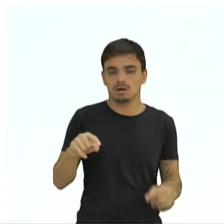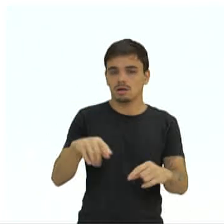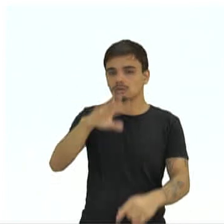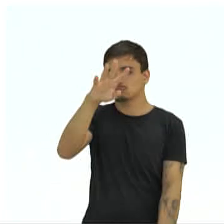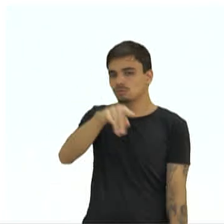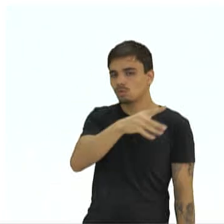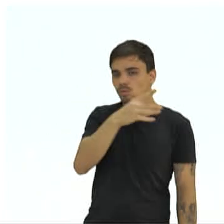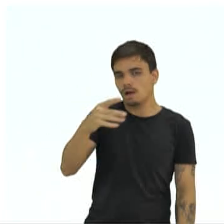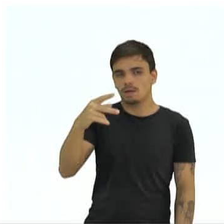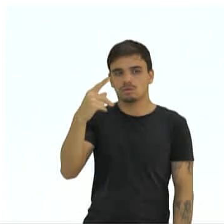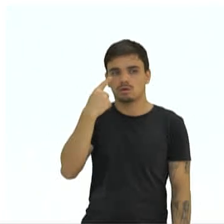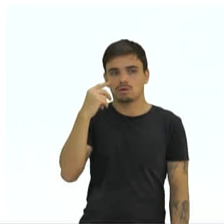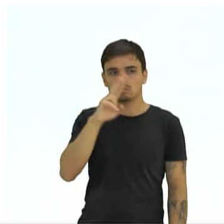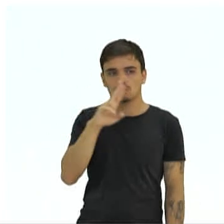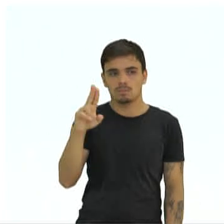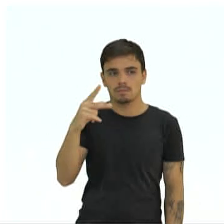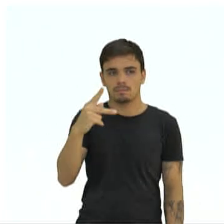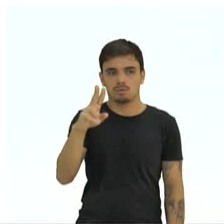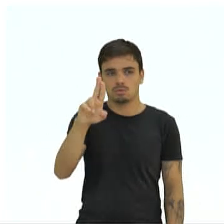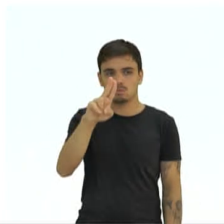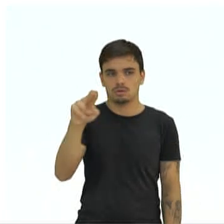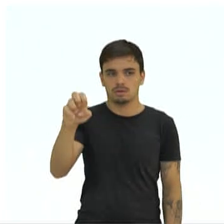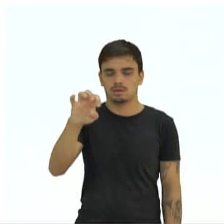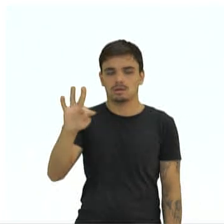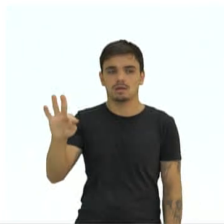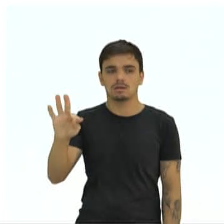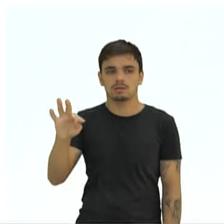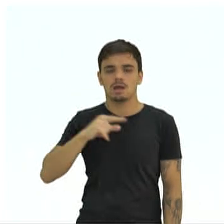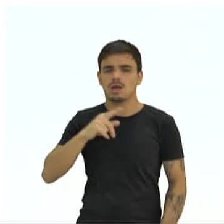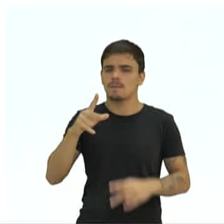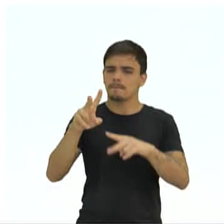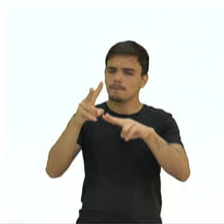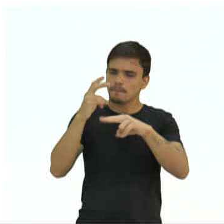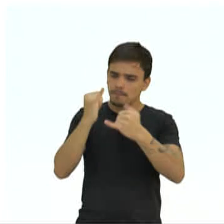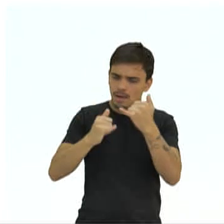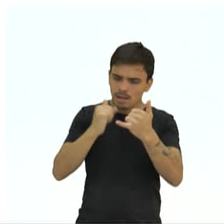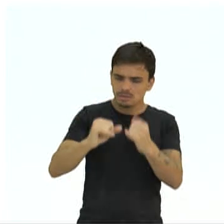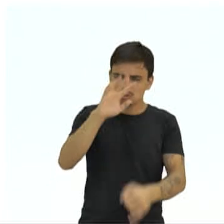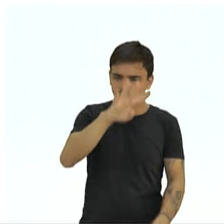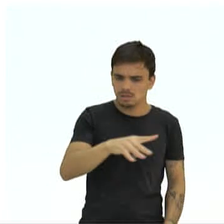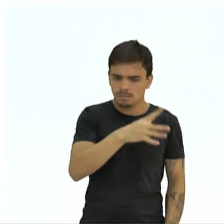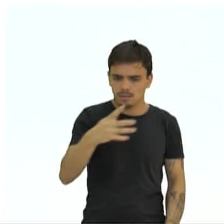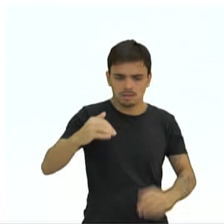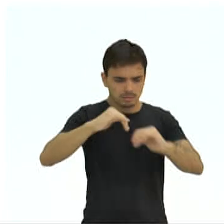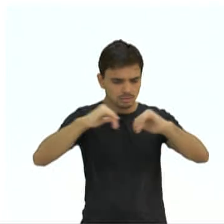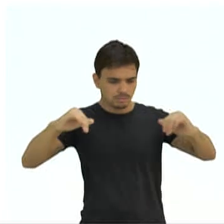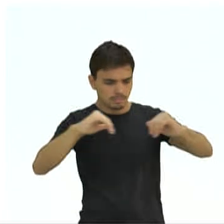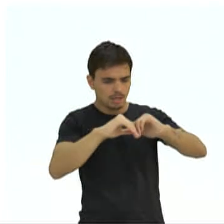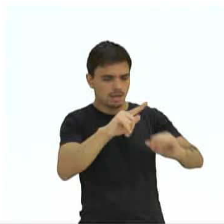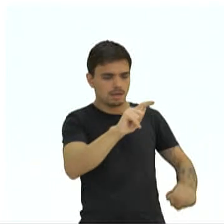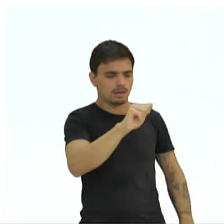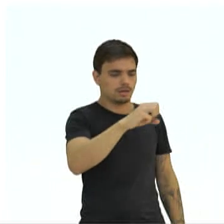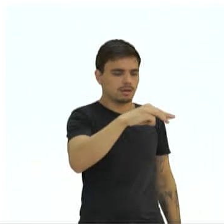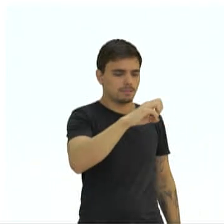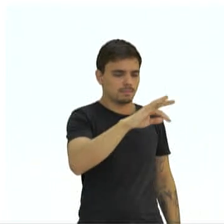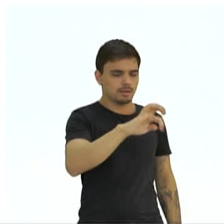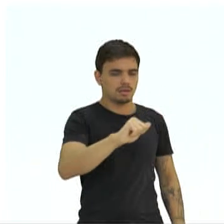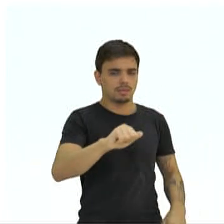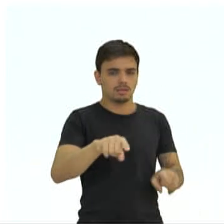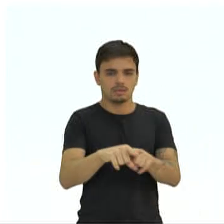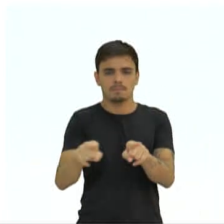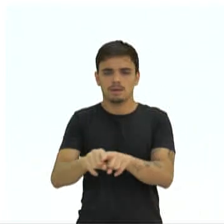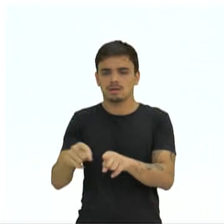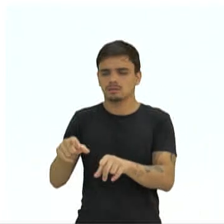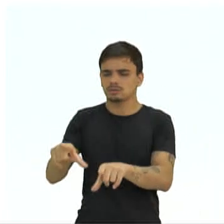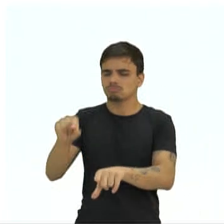punnett esse quadro É uma espécie de tabela em que é possível separar os possíveis gametas e descobrir os genótipos dos